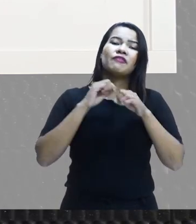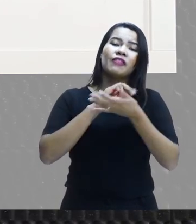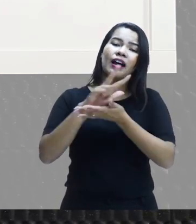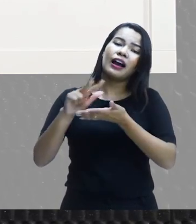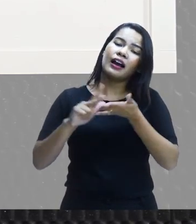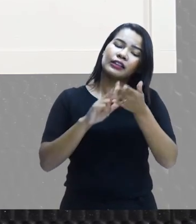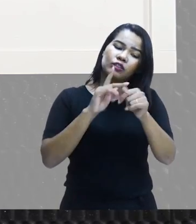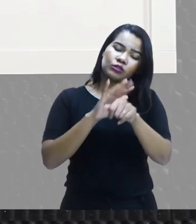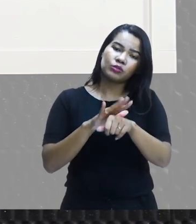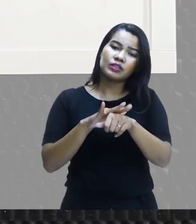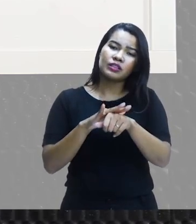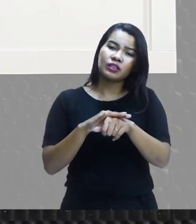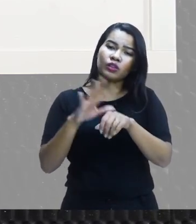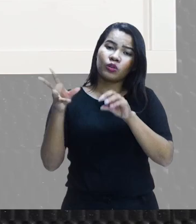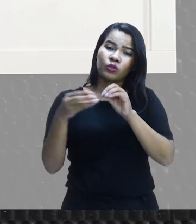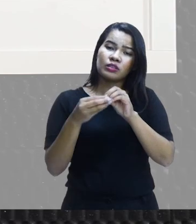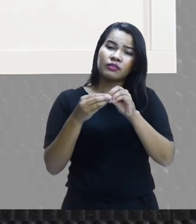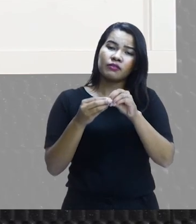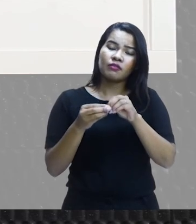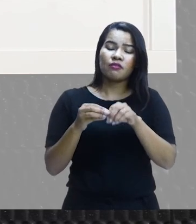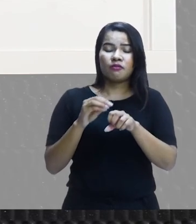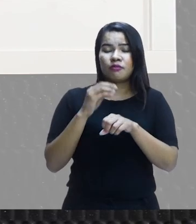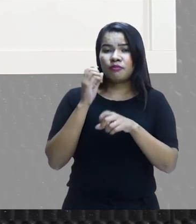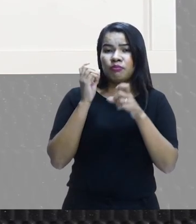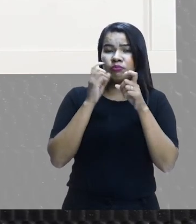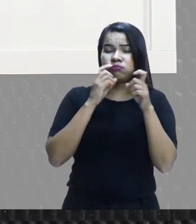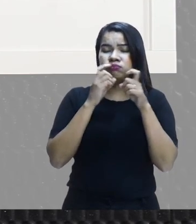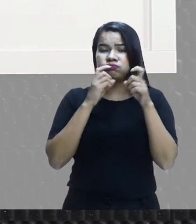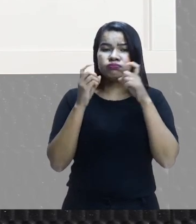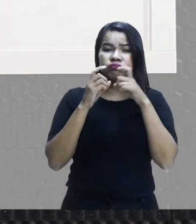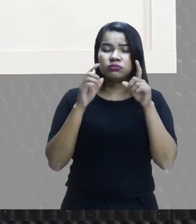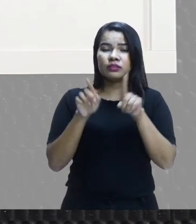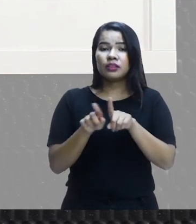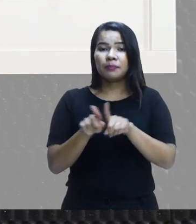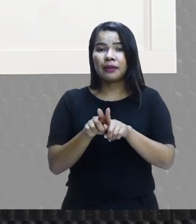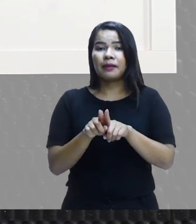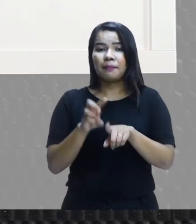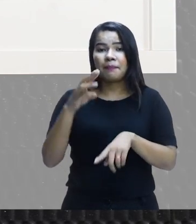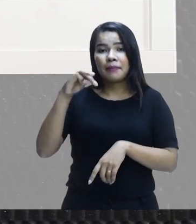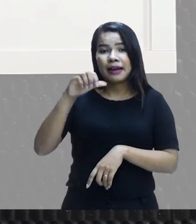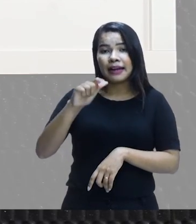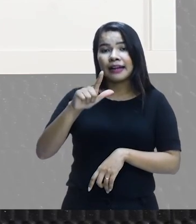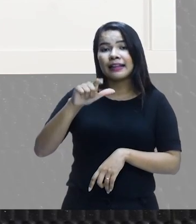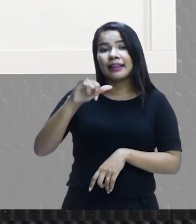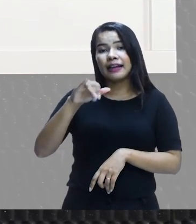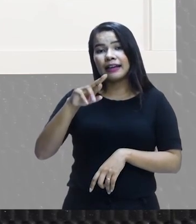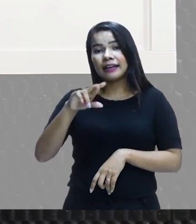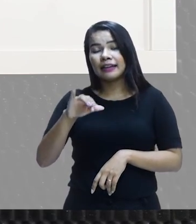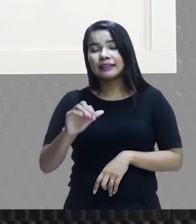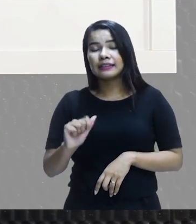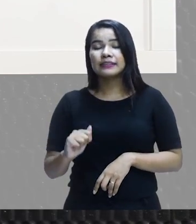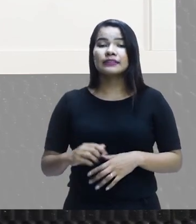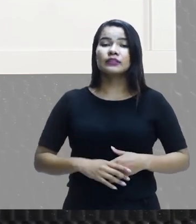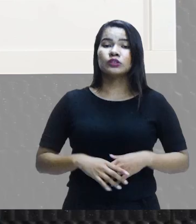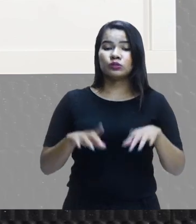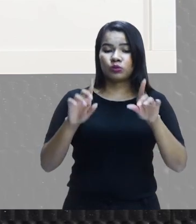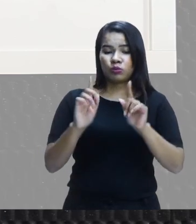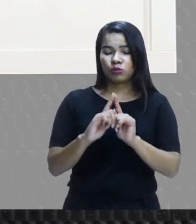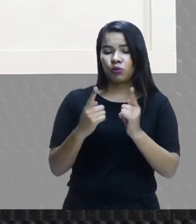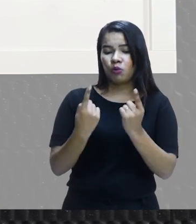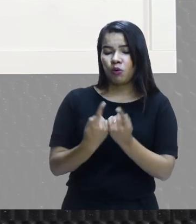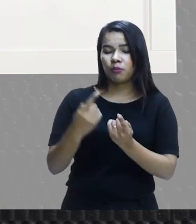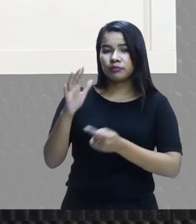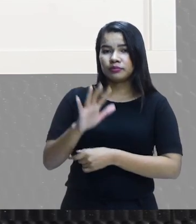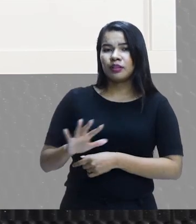protozoários, inclusive a febre, tá ok? Nós temos a própria malária, tá ok? Que é transmitida por um mosquito, tá ok? Do grupo do